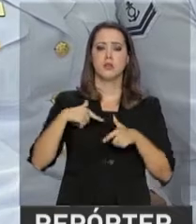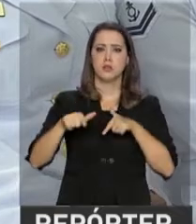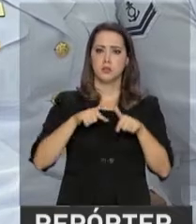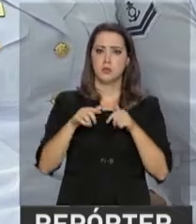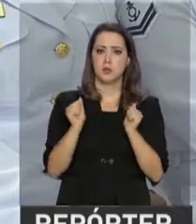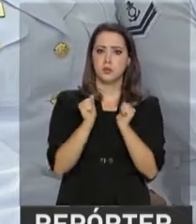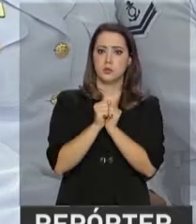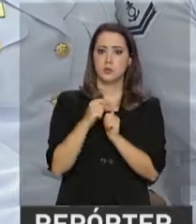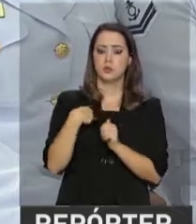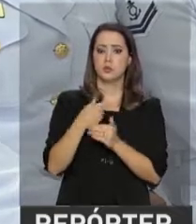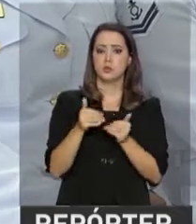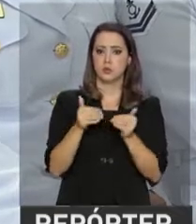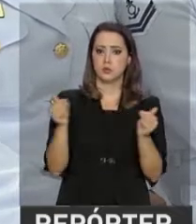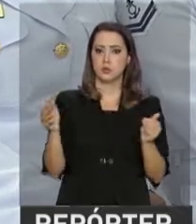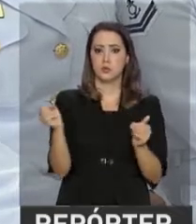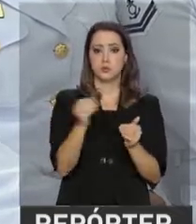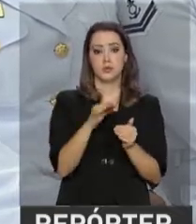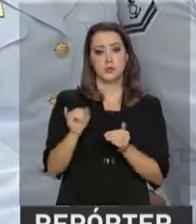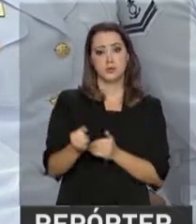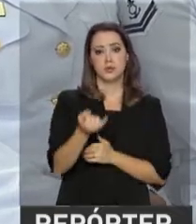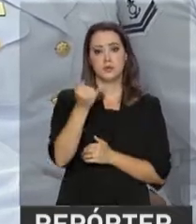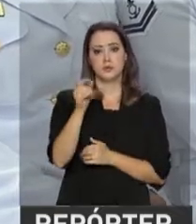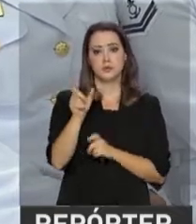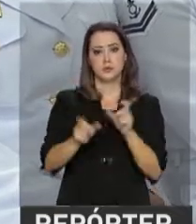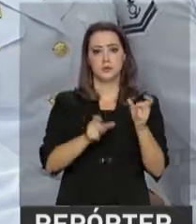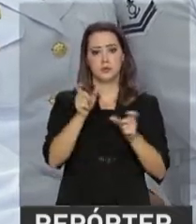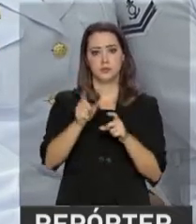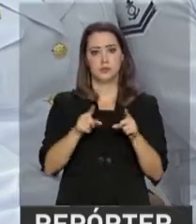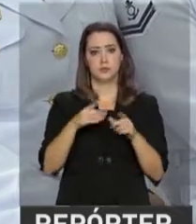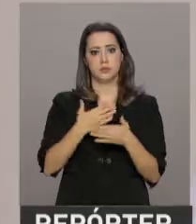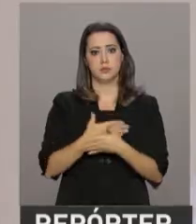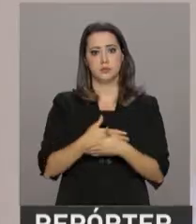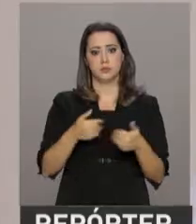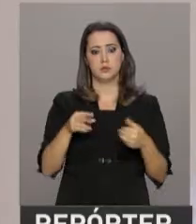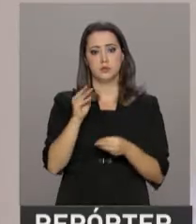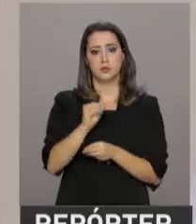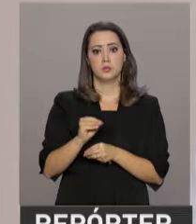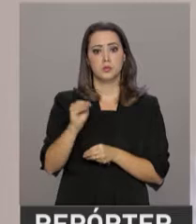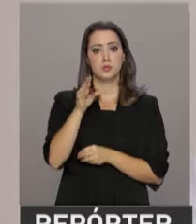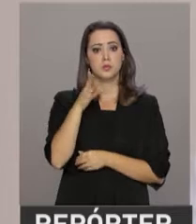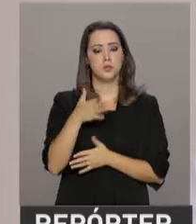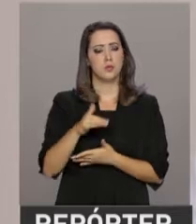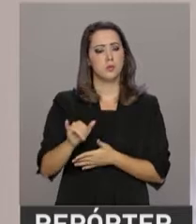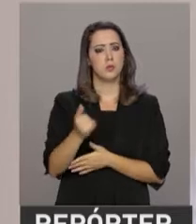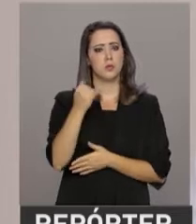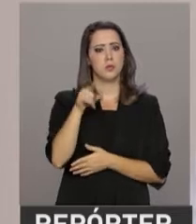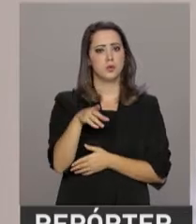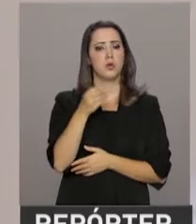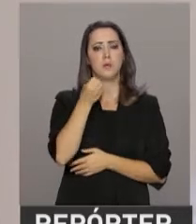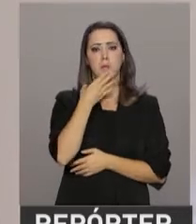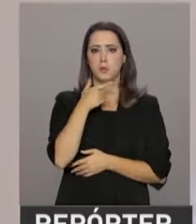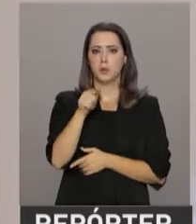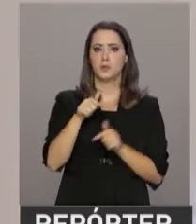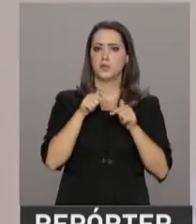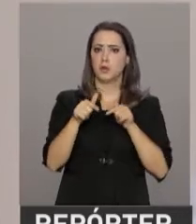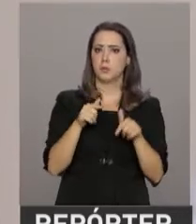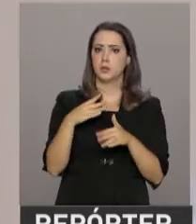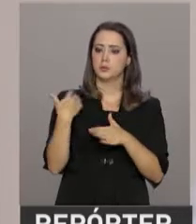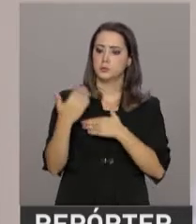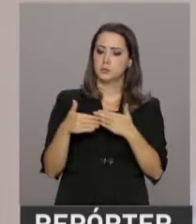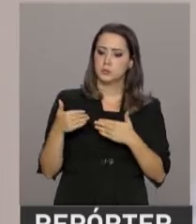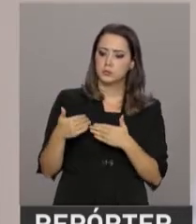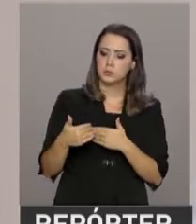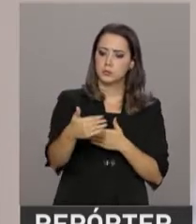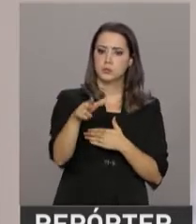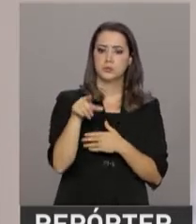de abrirmos novas oportunidades para melhor aproveitarmos seu imenso potencial em uma tendência